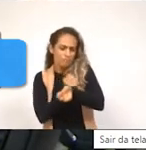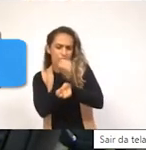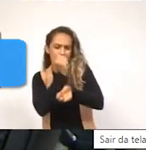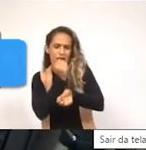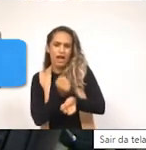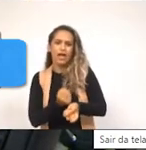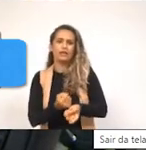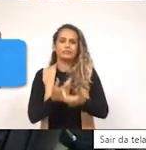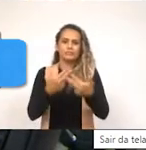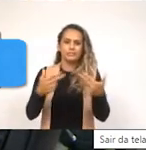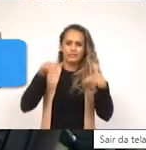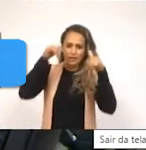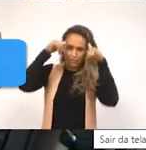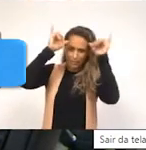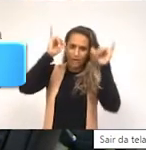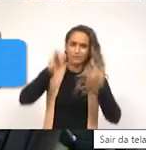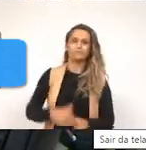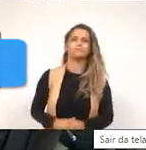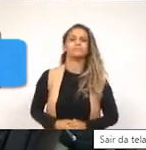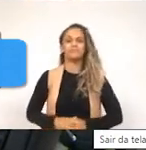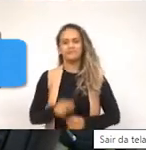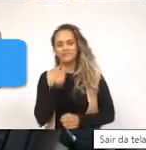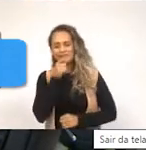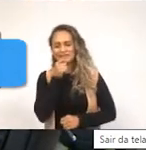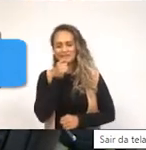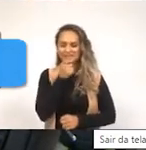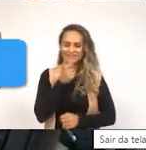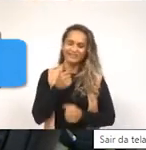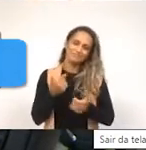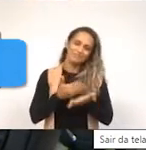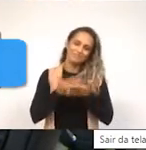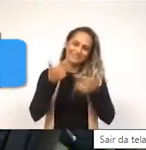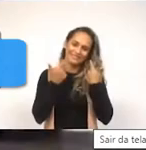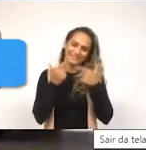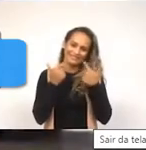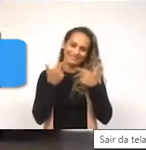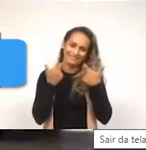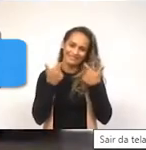Tá? Desculpa. Desculpa, gente.